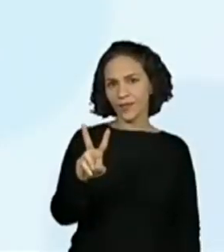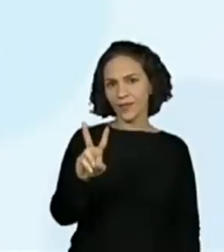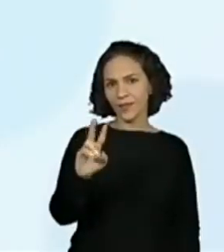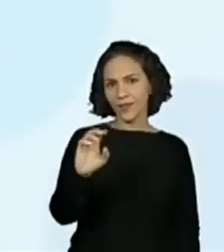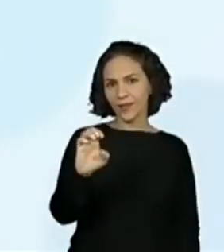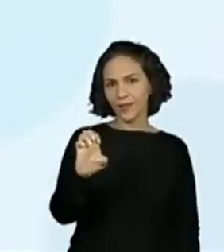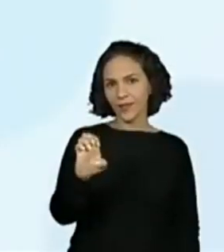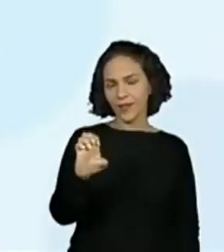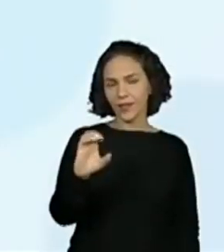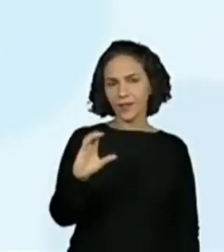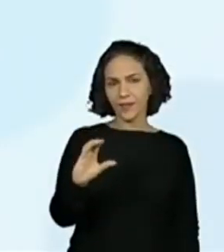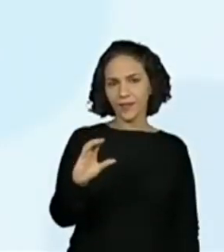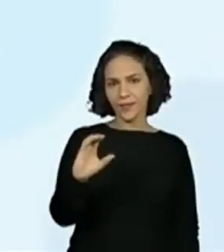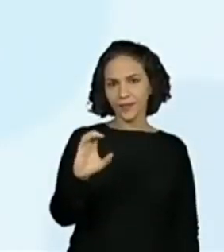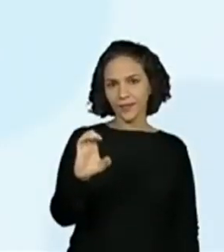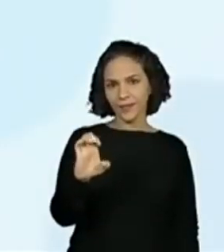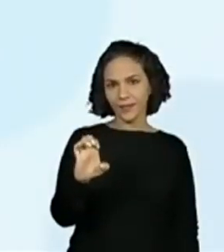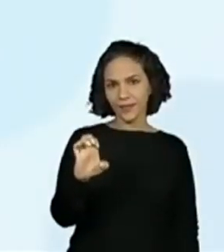983.